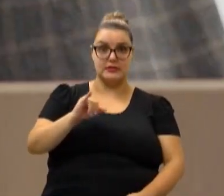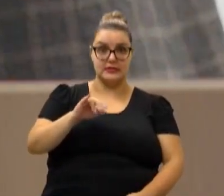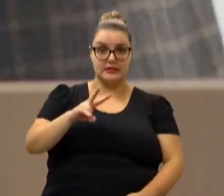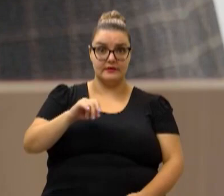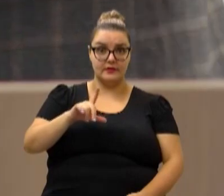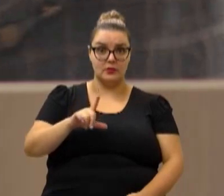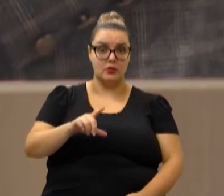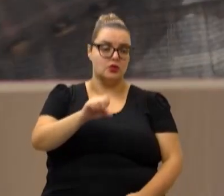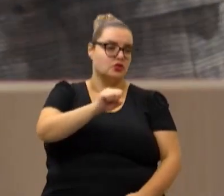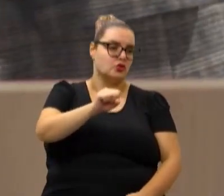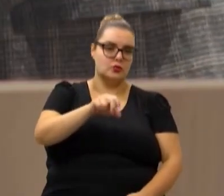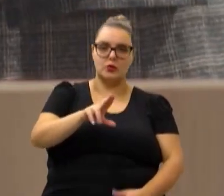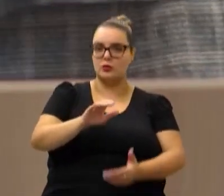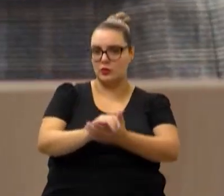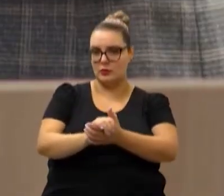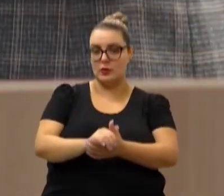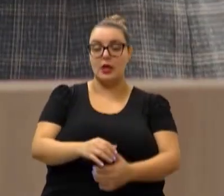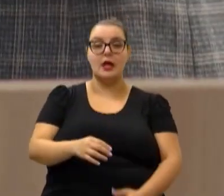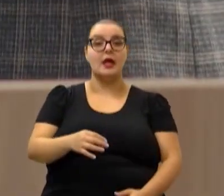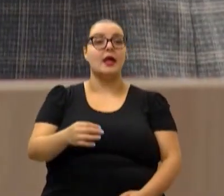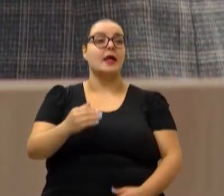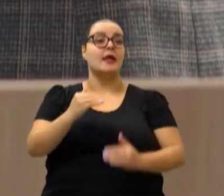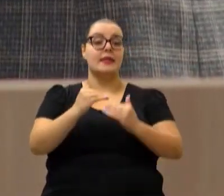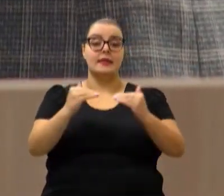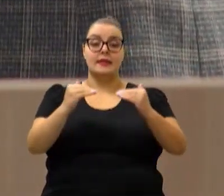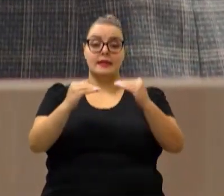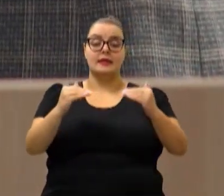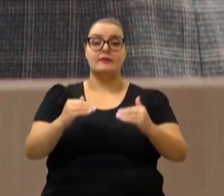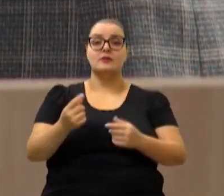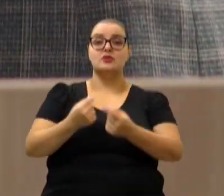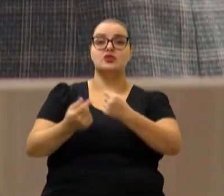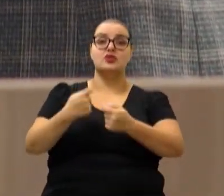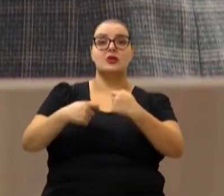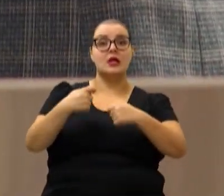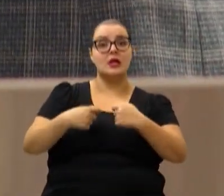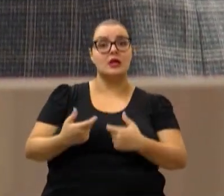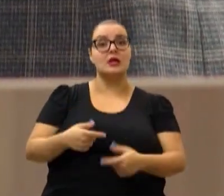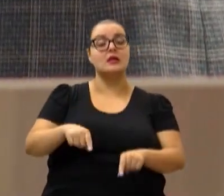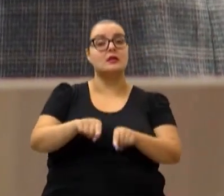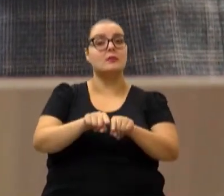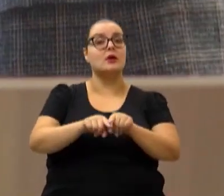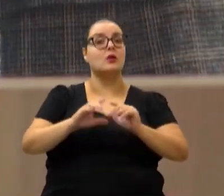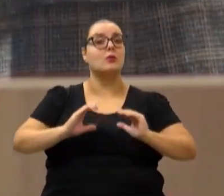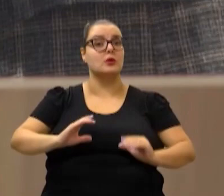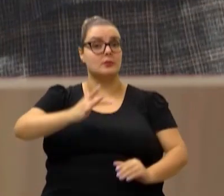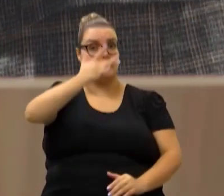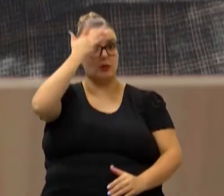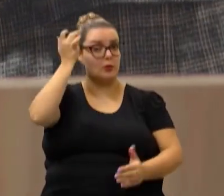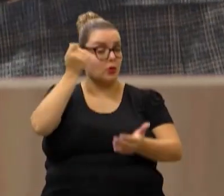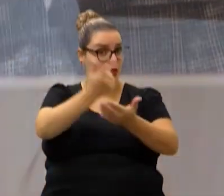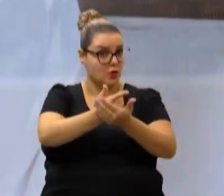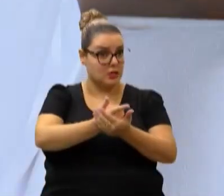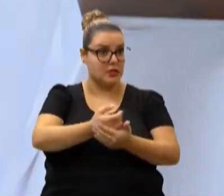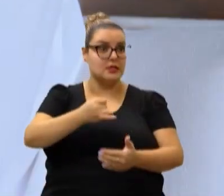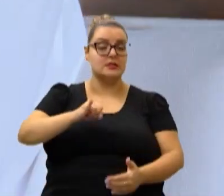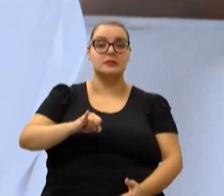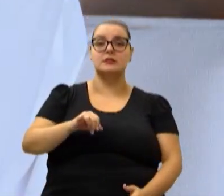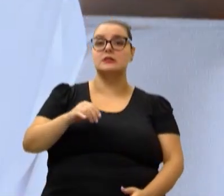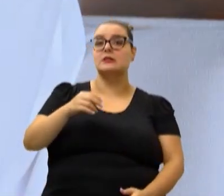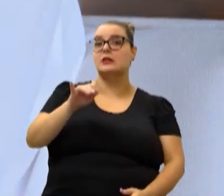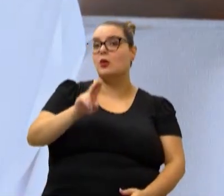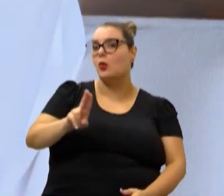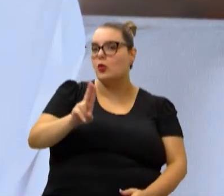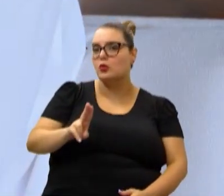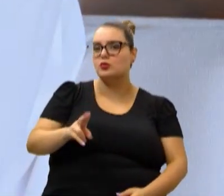casado. Segundo, nível de renda e comportamento da pessoa enquanto consumidor. Por exemplo, se a pessoa